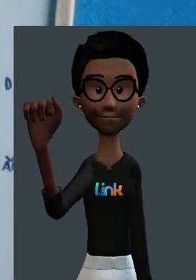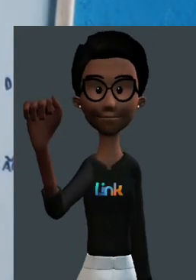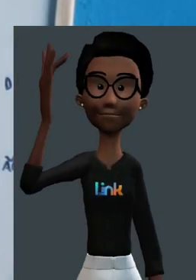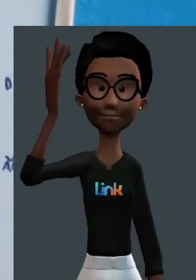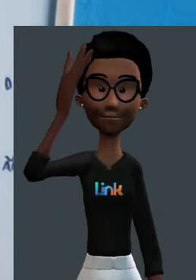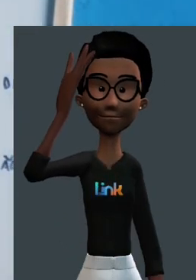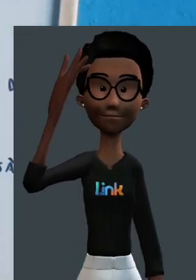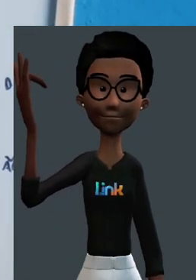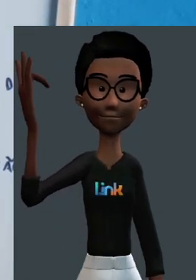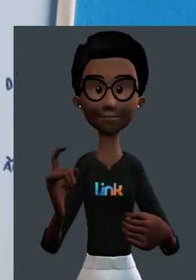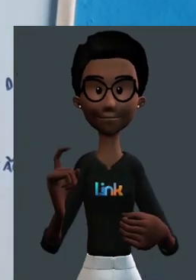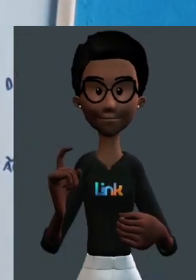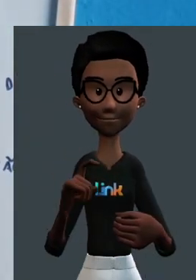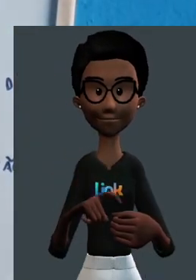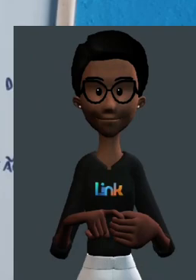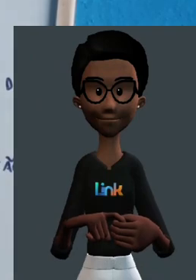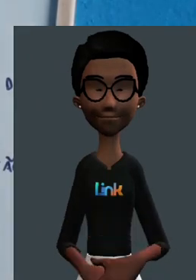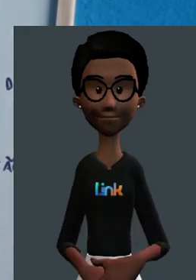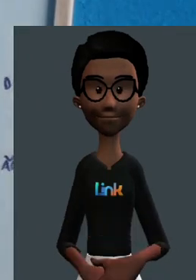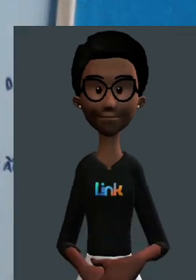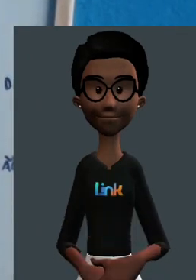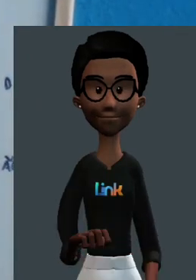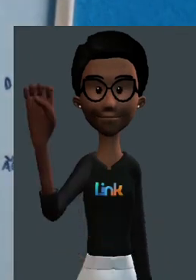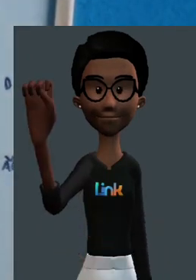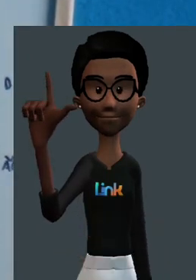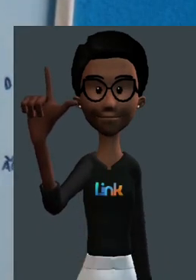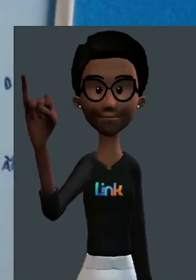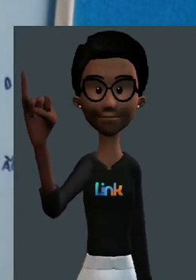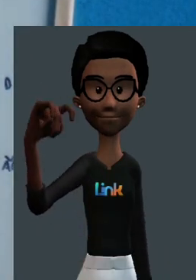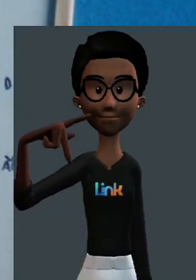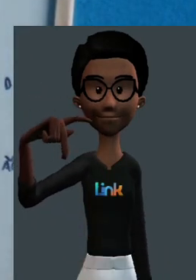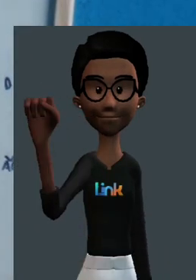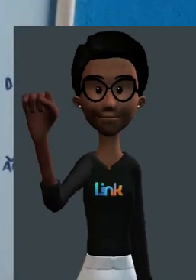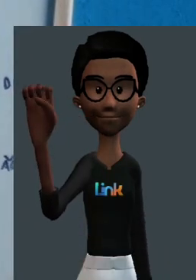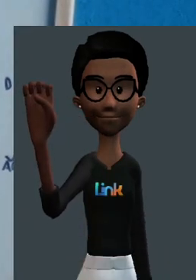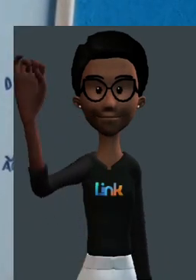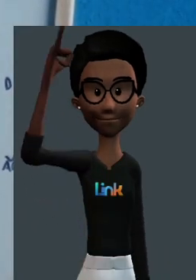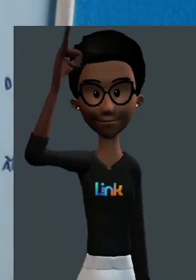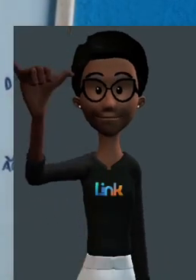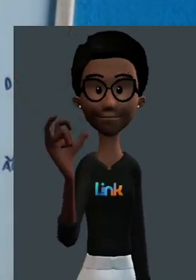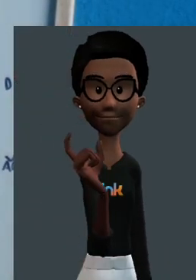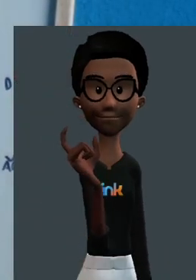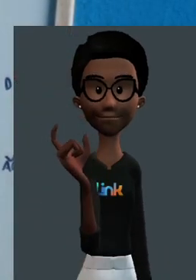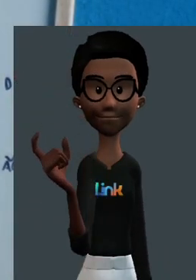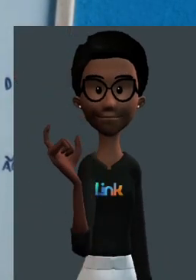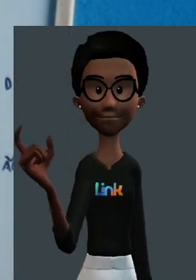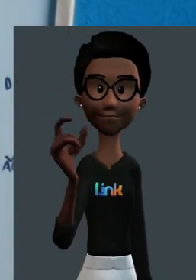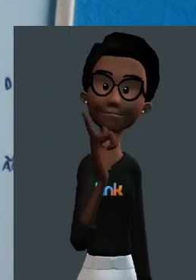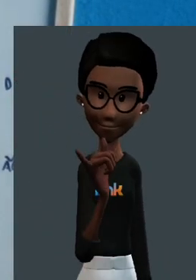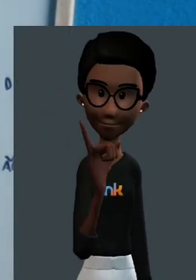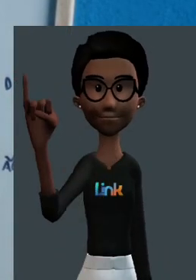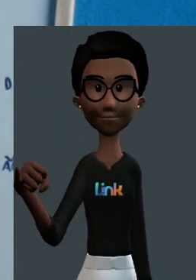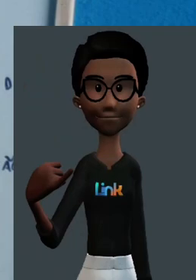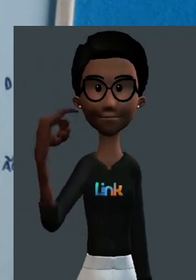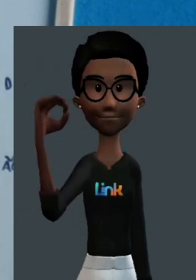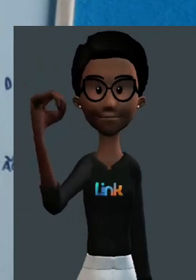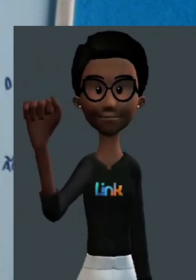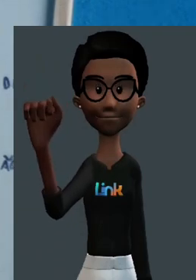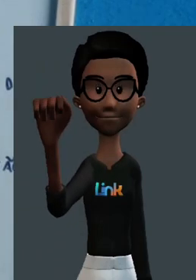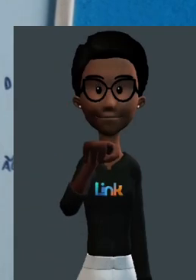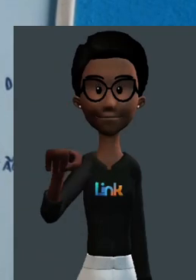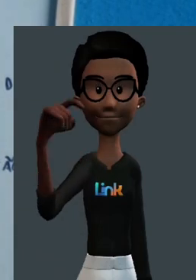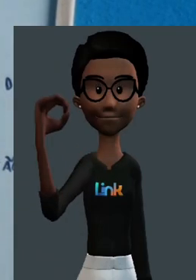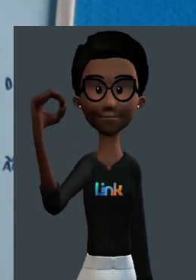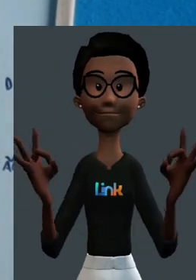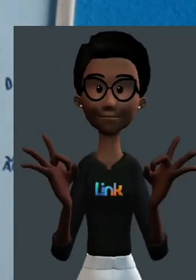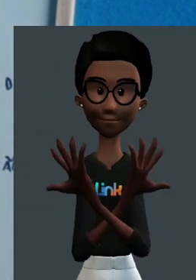que ele se esforçou bastante para conseguir. Seguindo, nós temos as figuras de construção. Elas